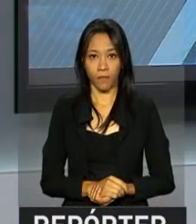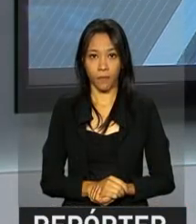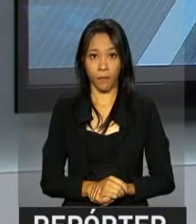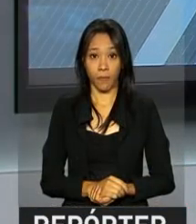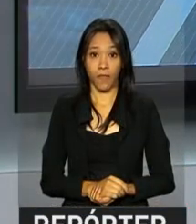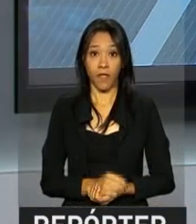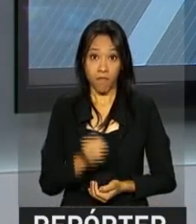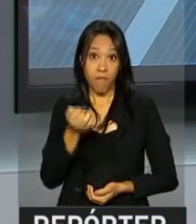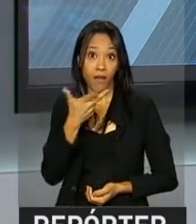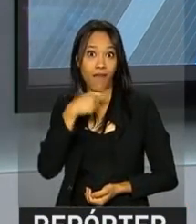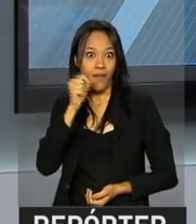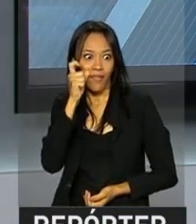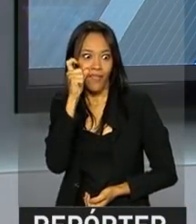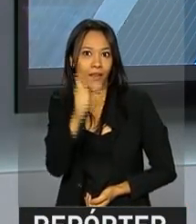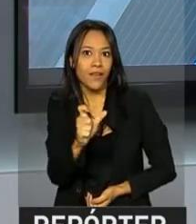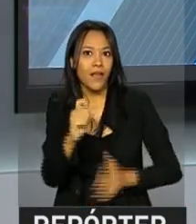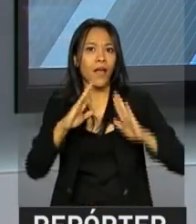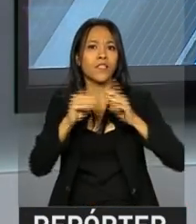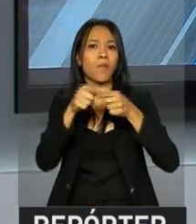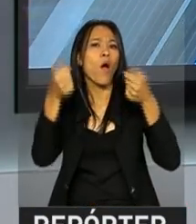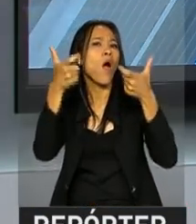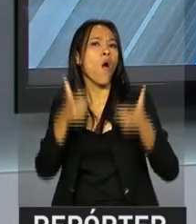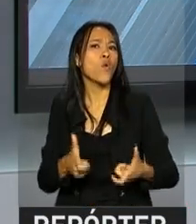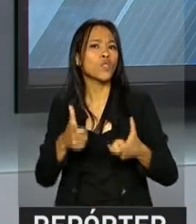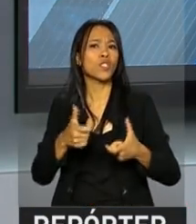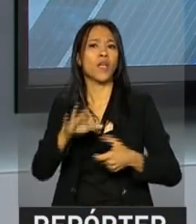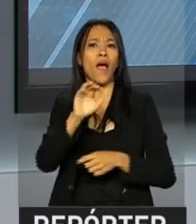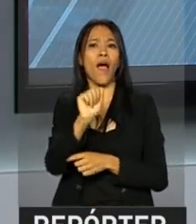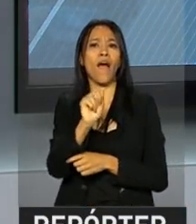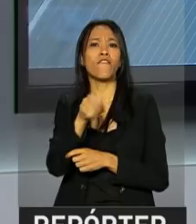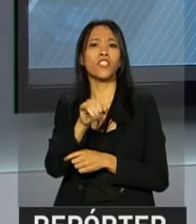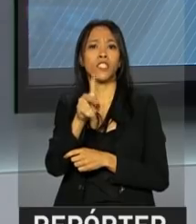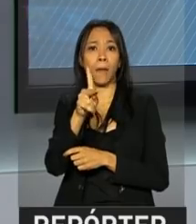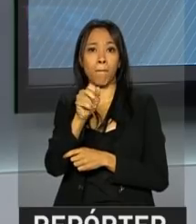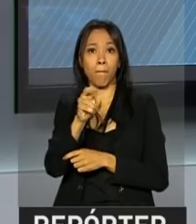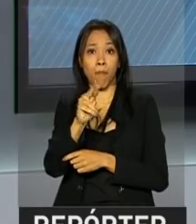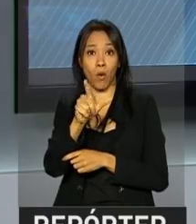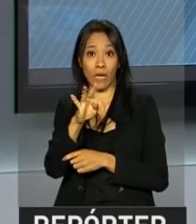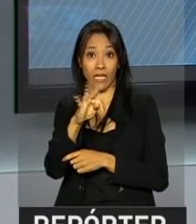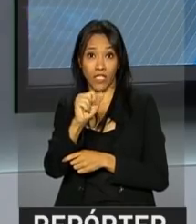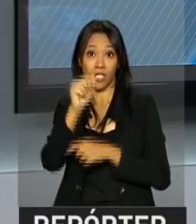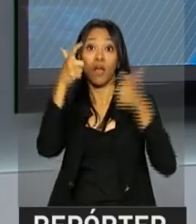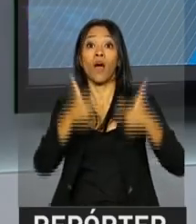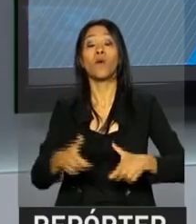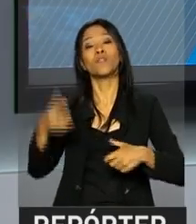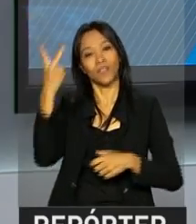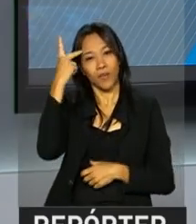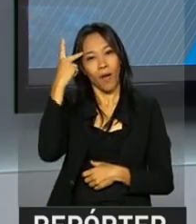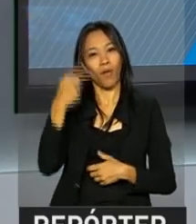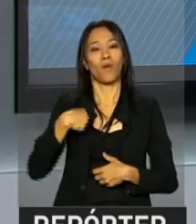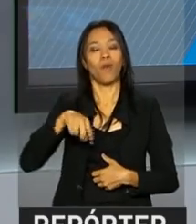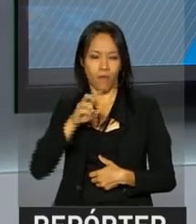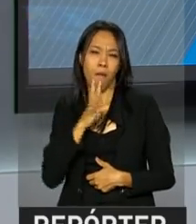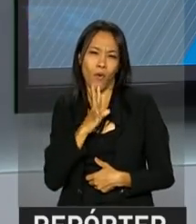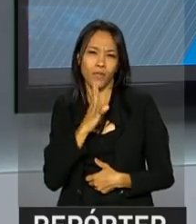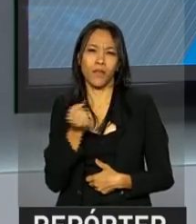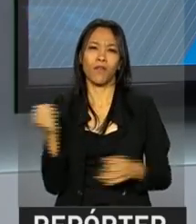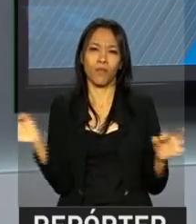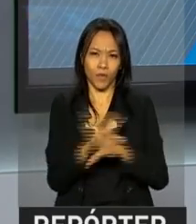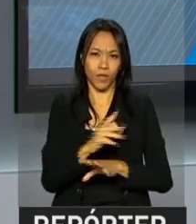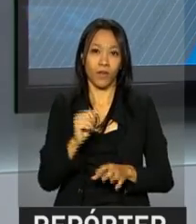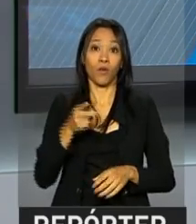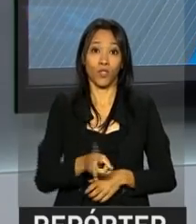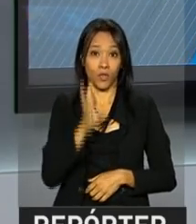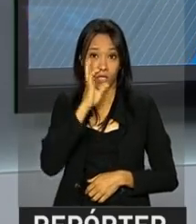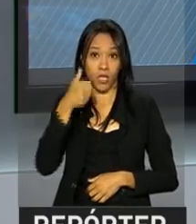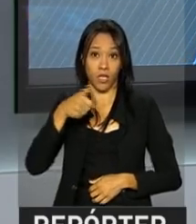E para quem se interessou, a Casa Japão fica na Avenida Paulista, lá em São Paulo, vale a pena conhecer. Nós ficamos por aqui, continue